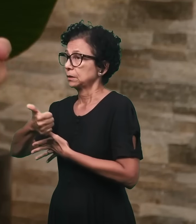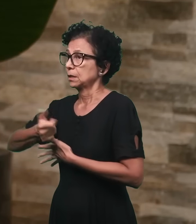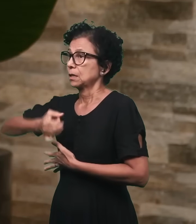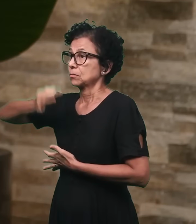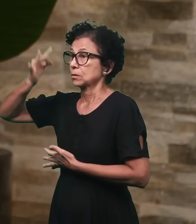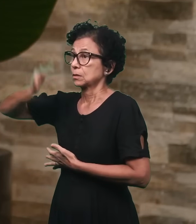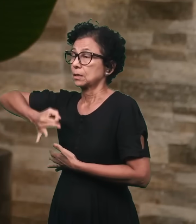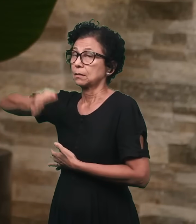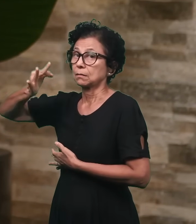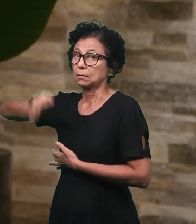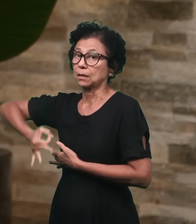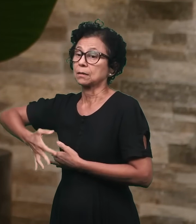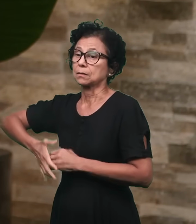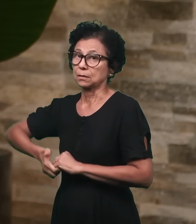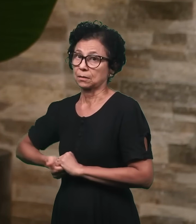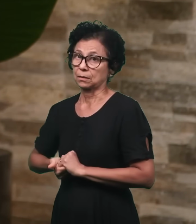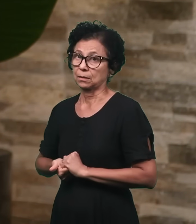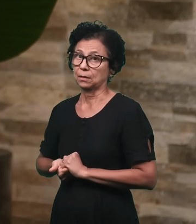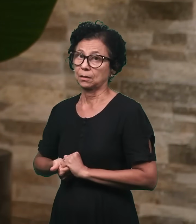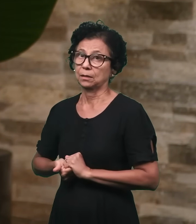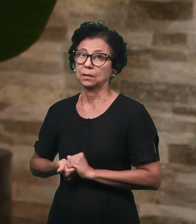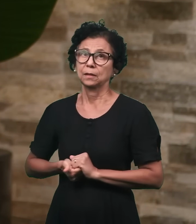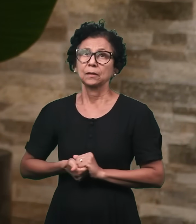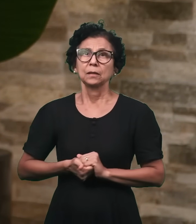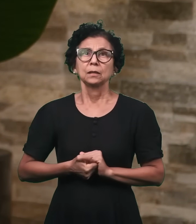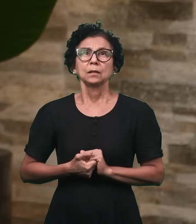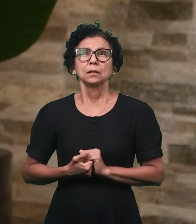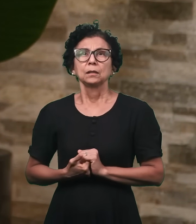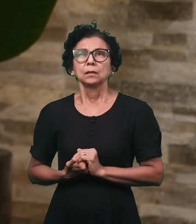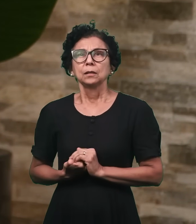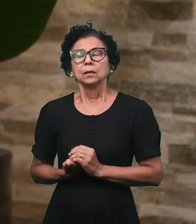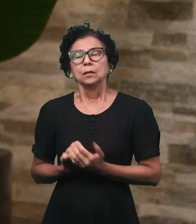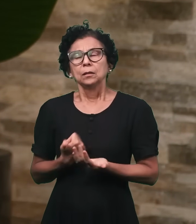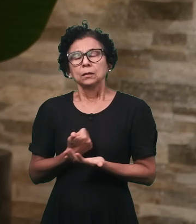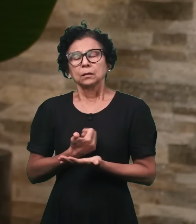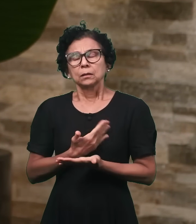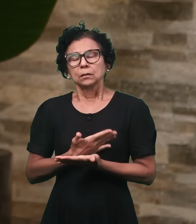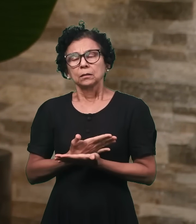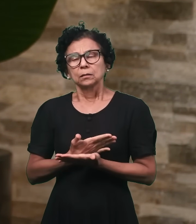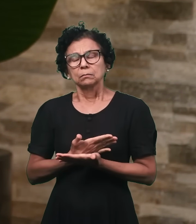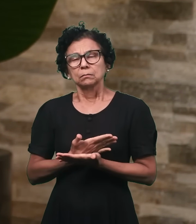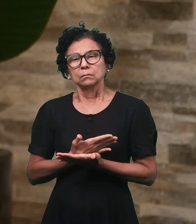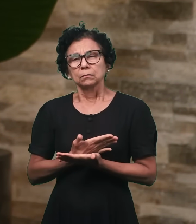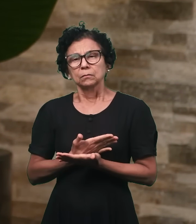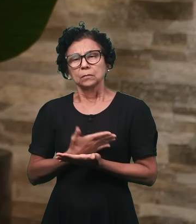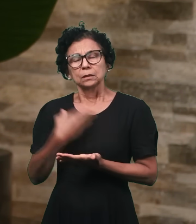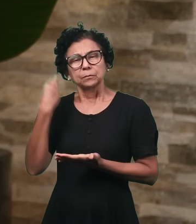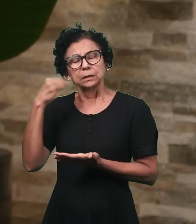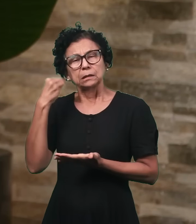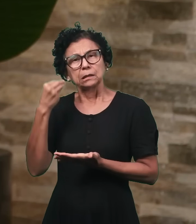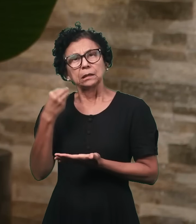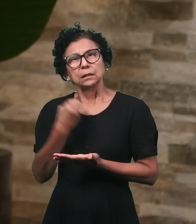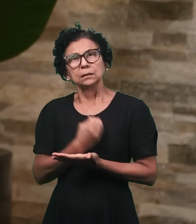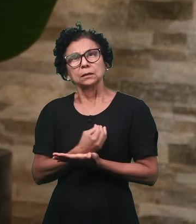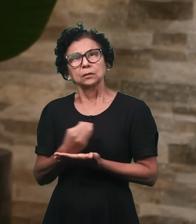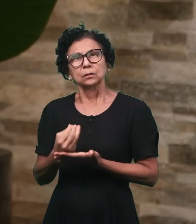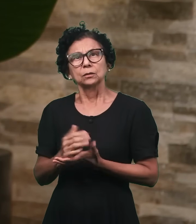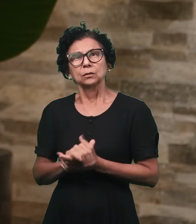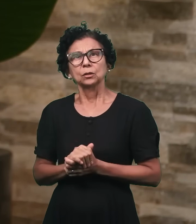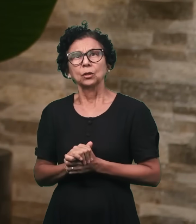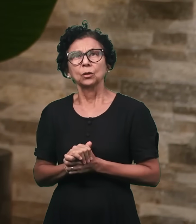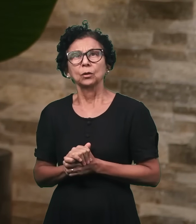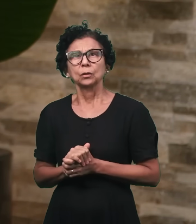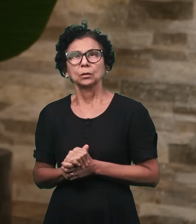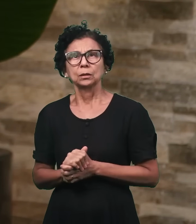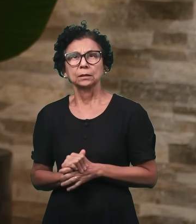ensina, mas também porque nós percebemos isso a partir das experiências, que nós evitamos as dores, né? Nós